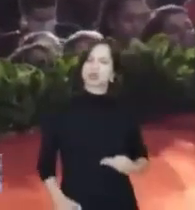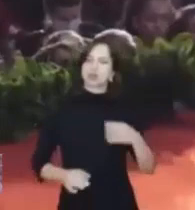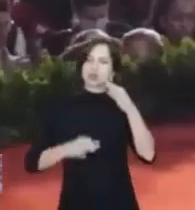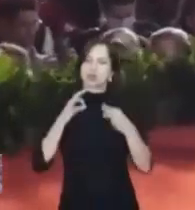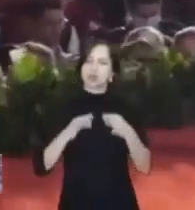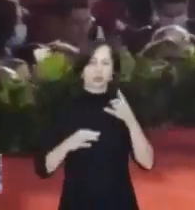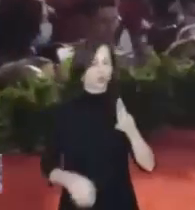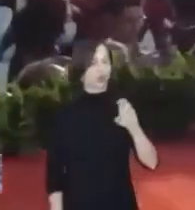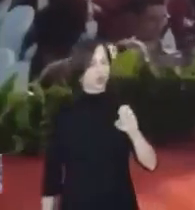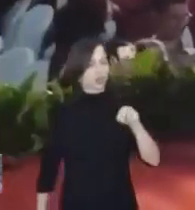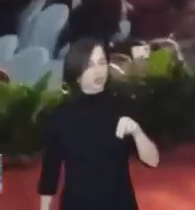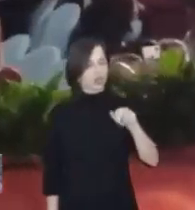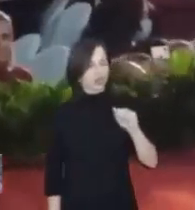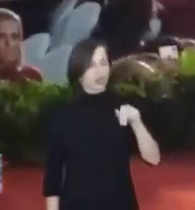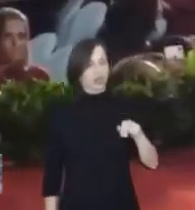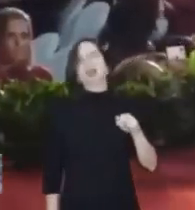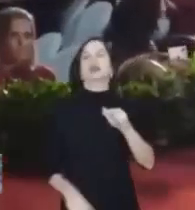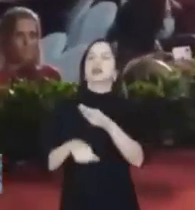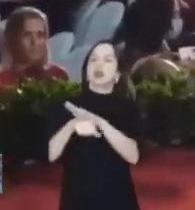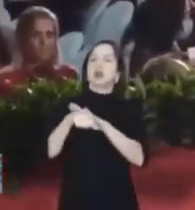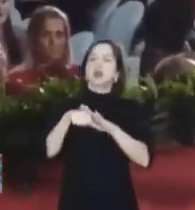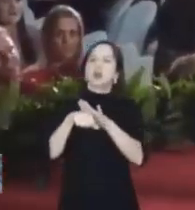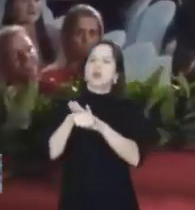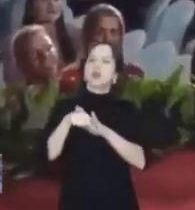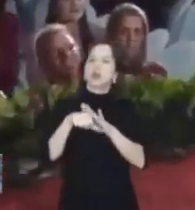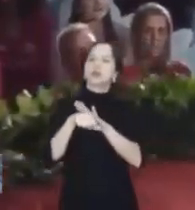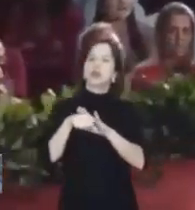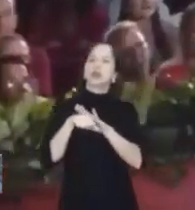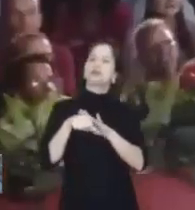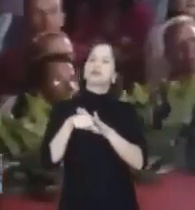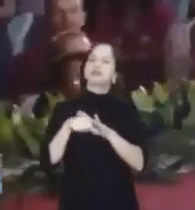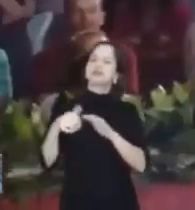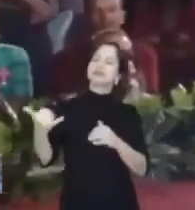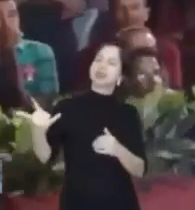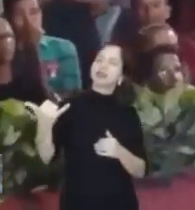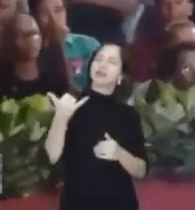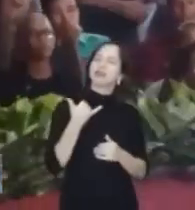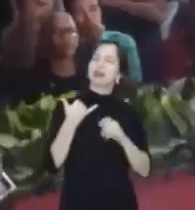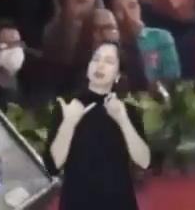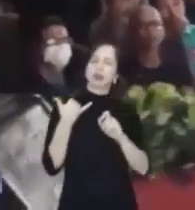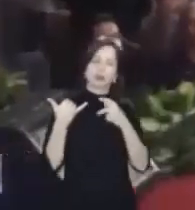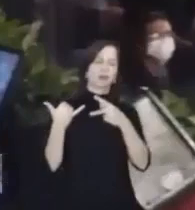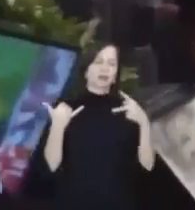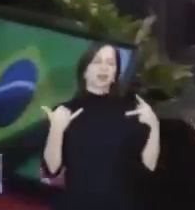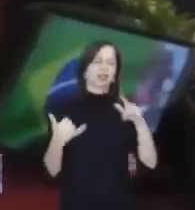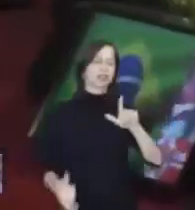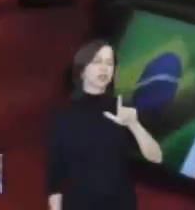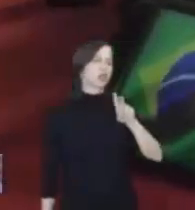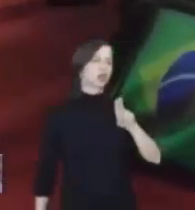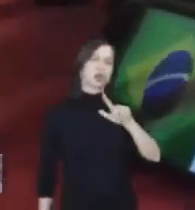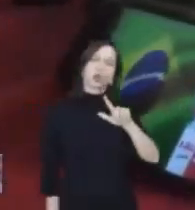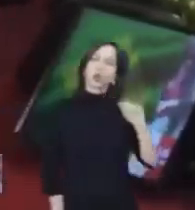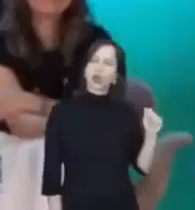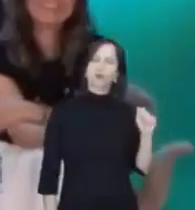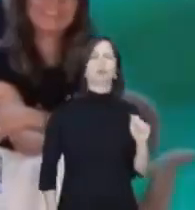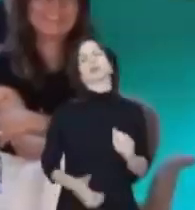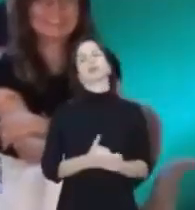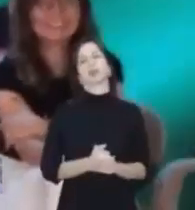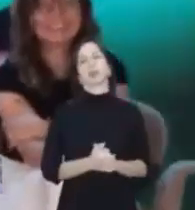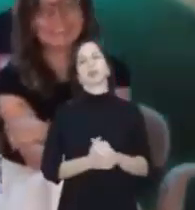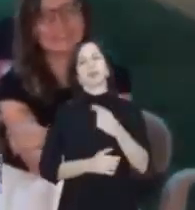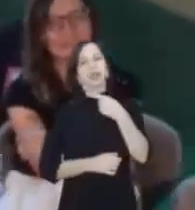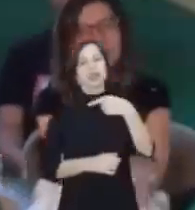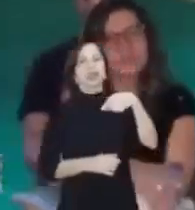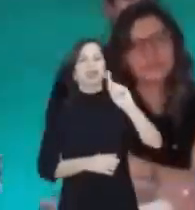longa conversa com Renan ele falou para mim presidente Lula o Luna vai conversar com